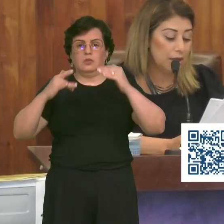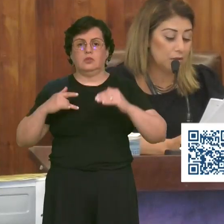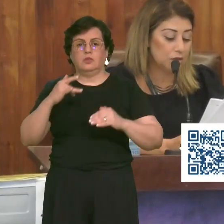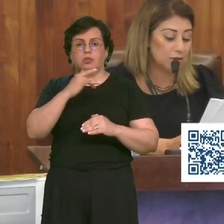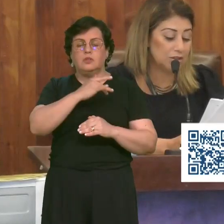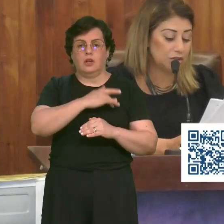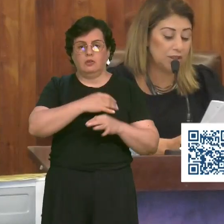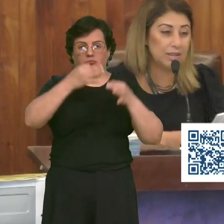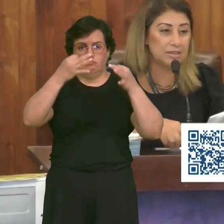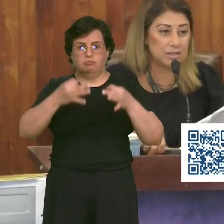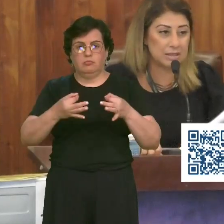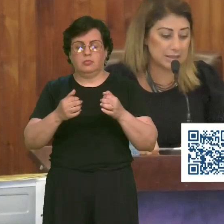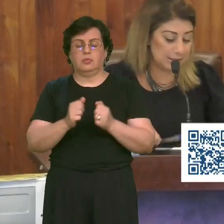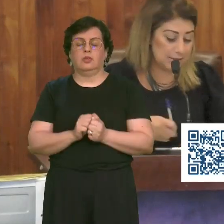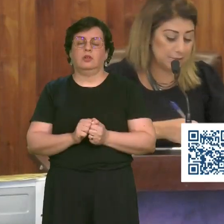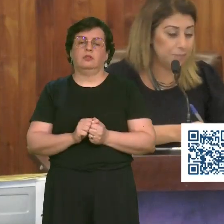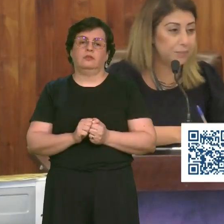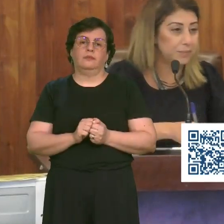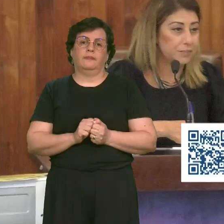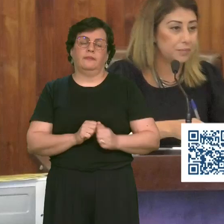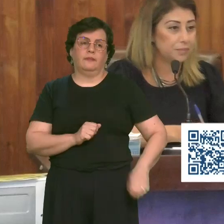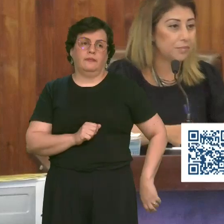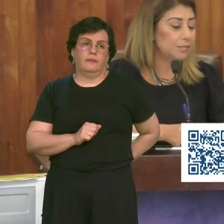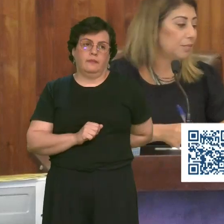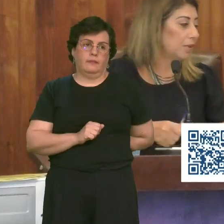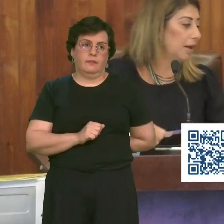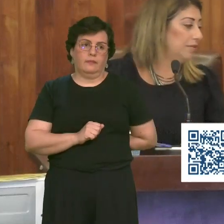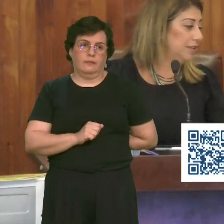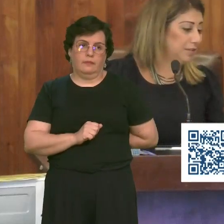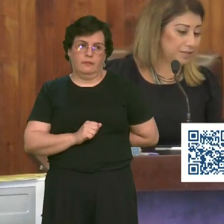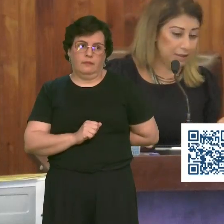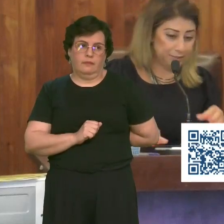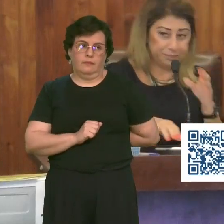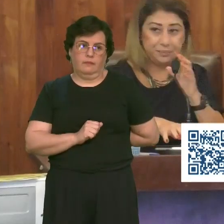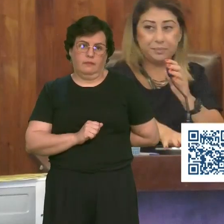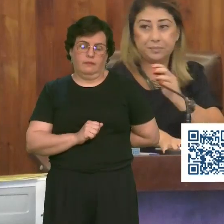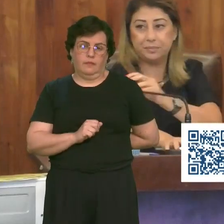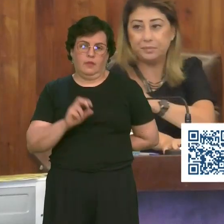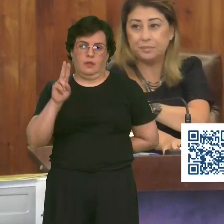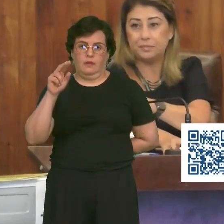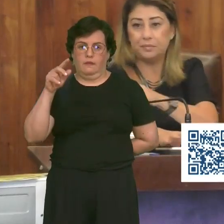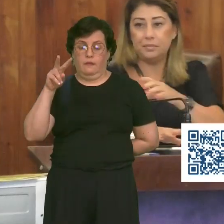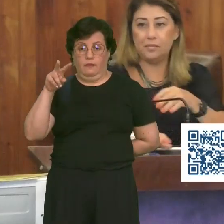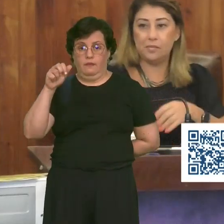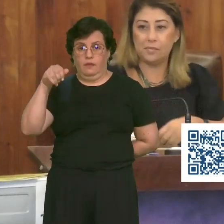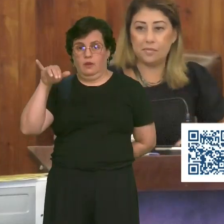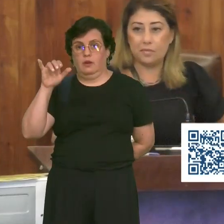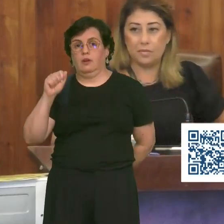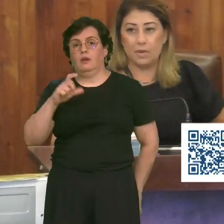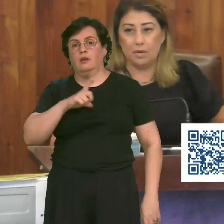em condições dignas de existência A Vânia vai falar